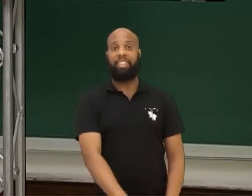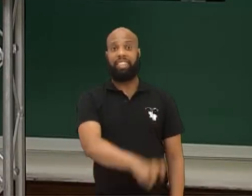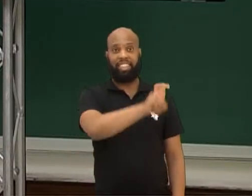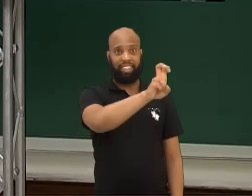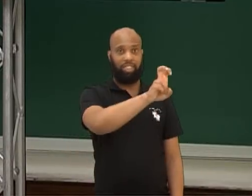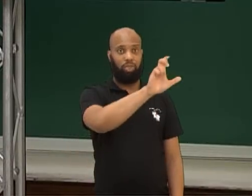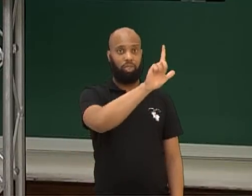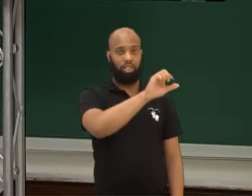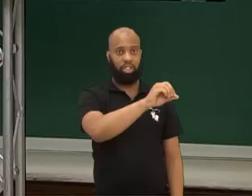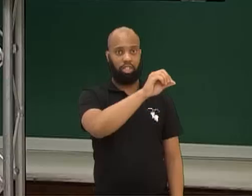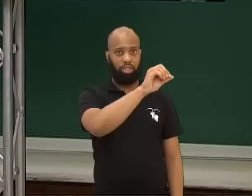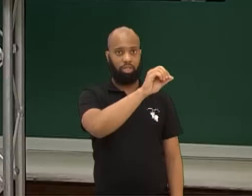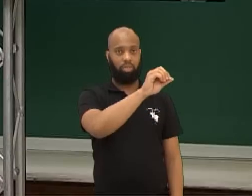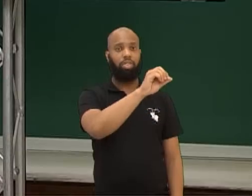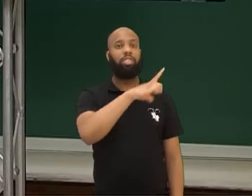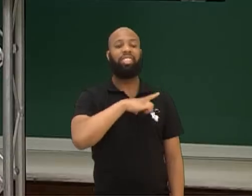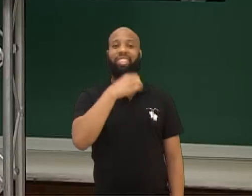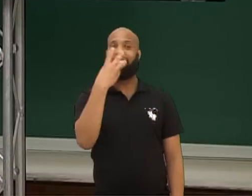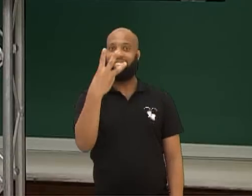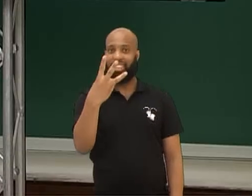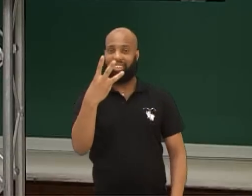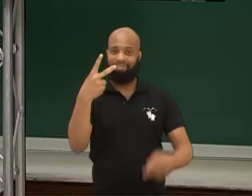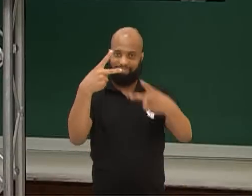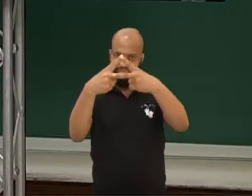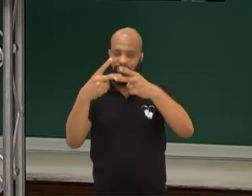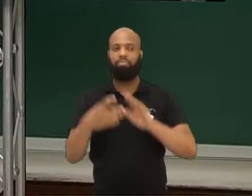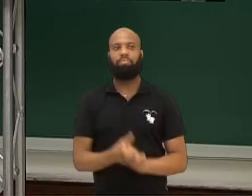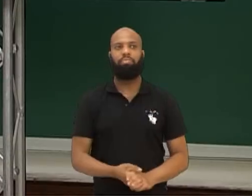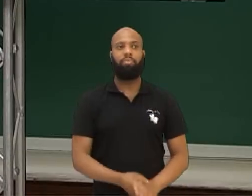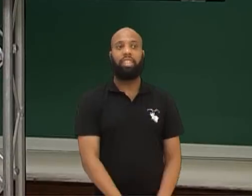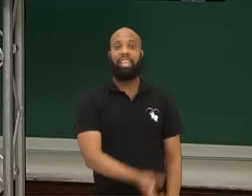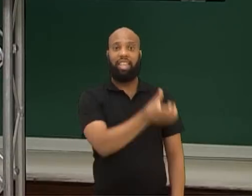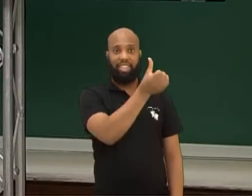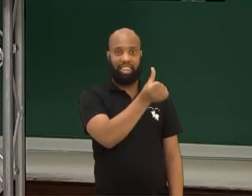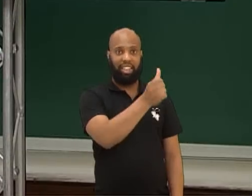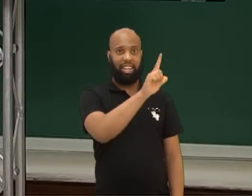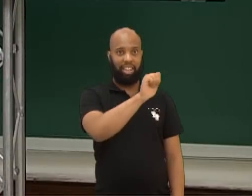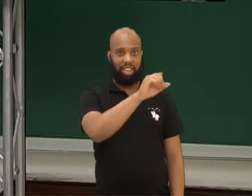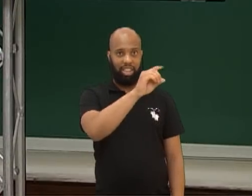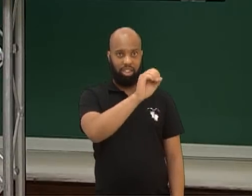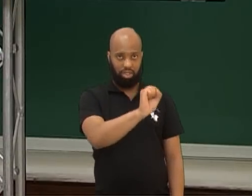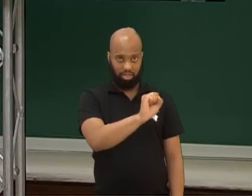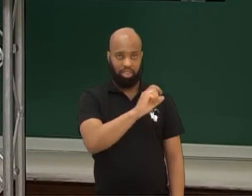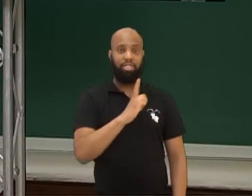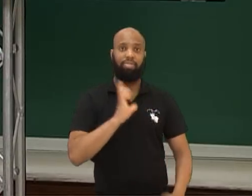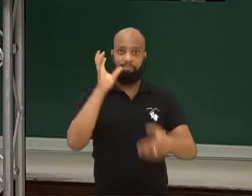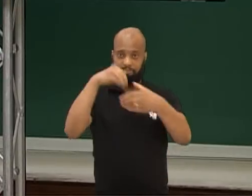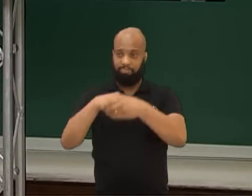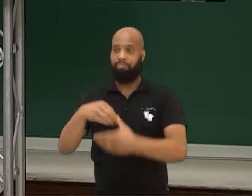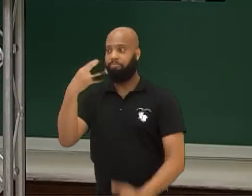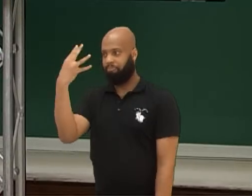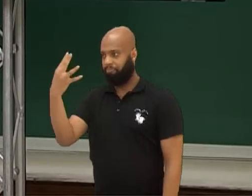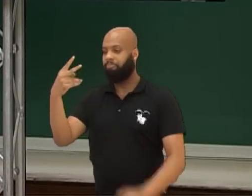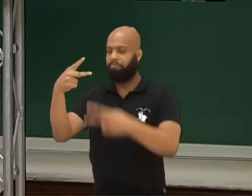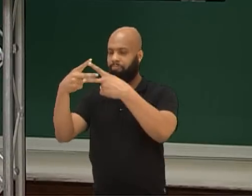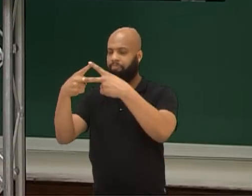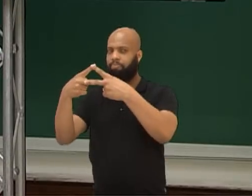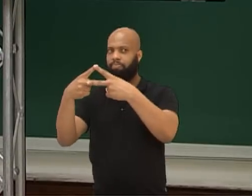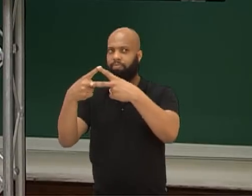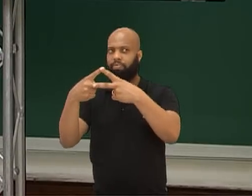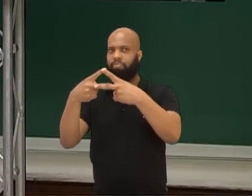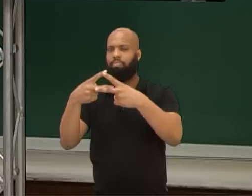5 lados, 3 triângulos. 6 lados, 4 triângulos.